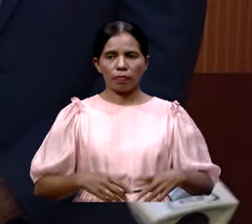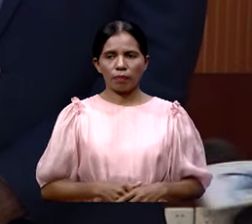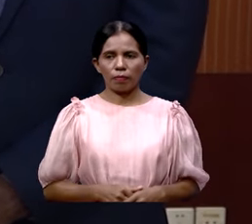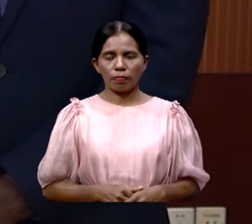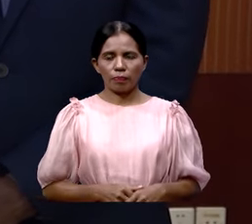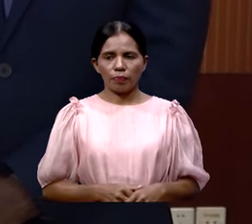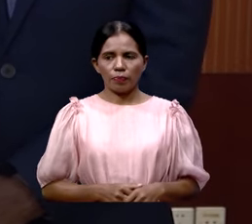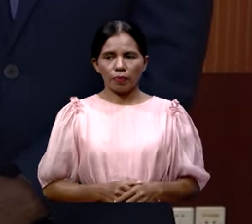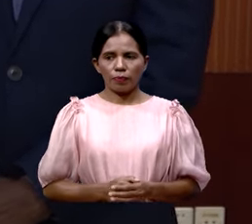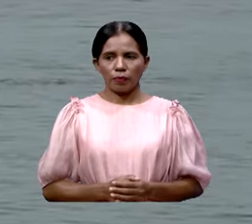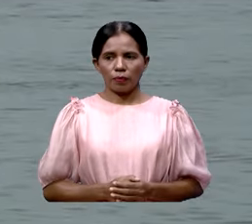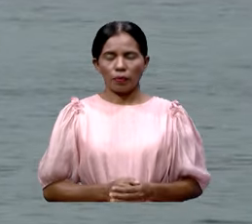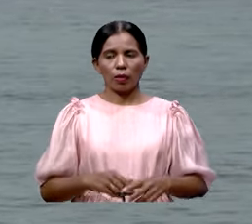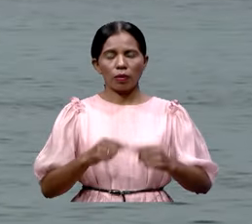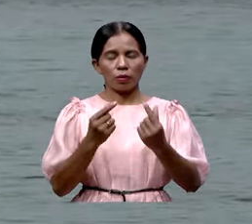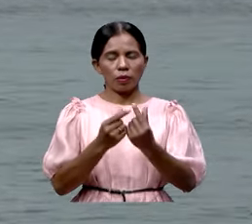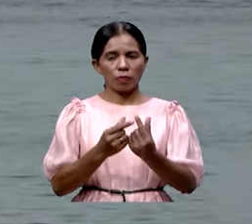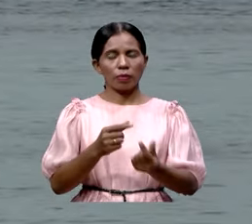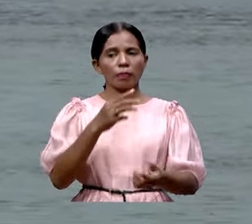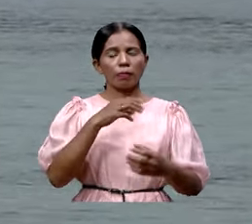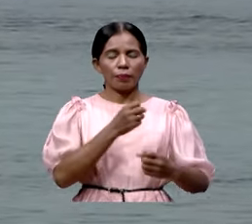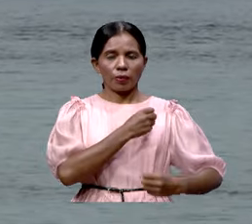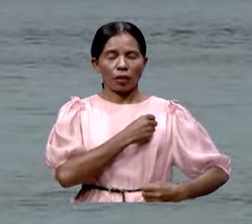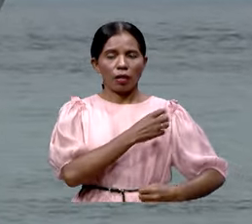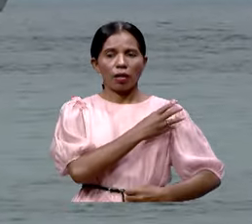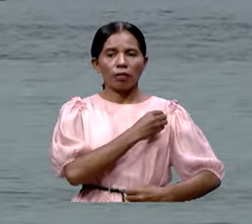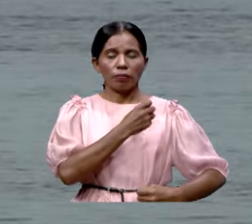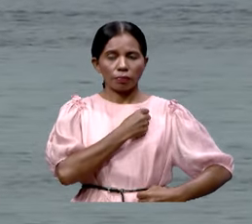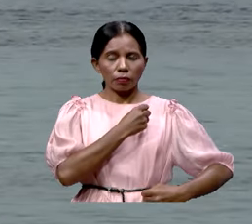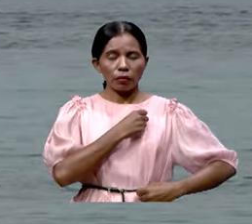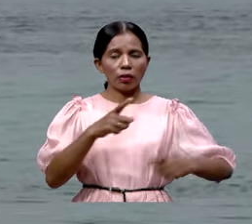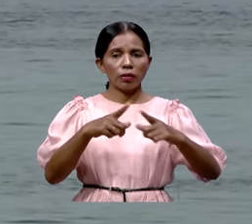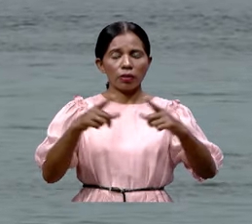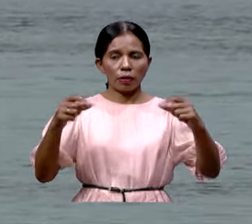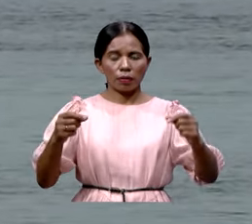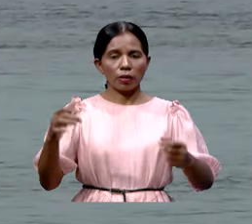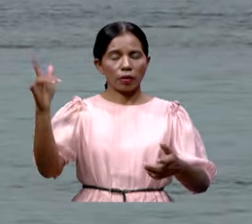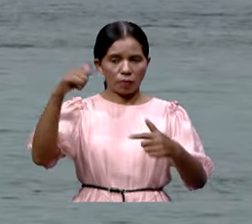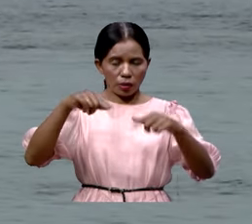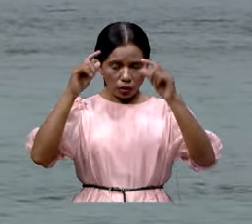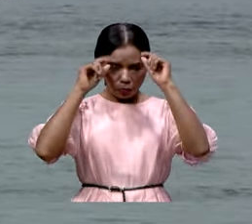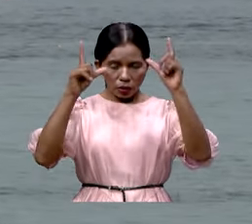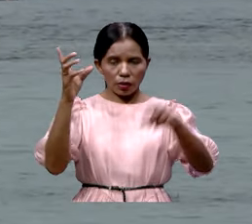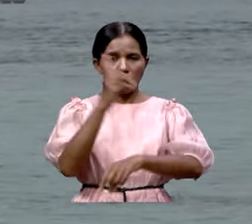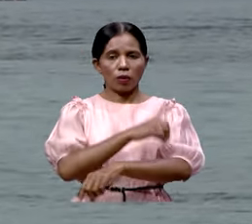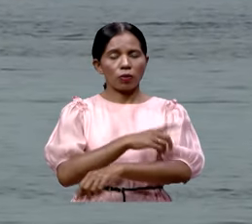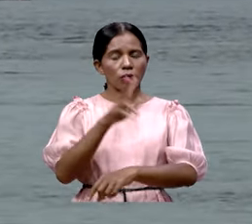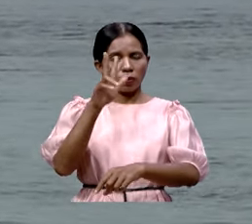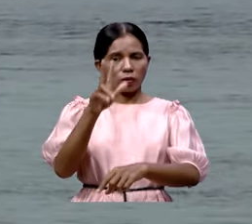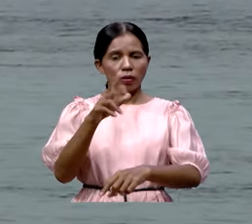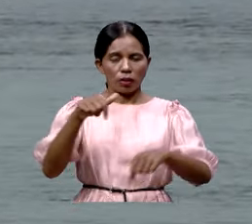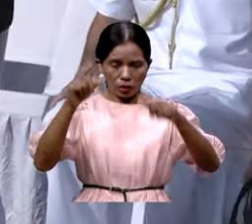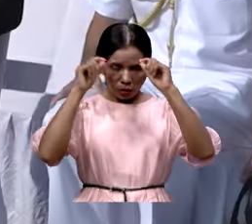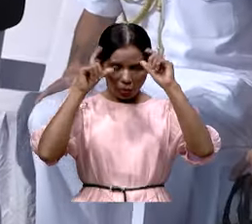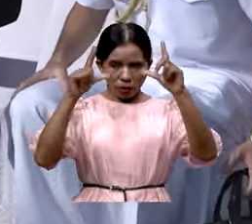FTTF. Equipa militar japonesa se rofunu Zes Murasame se atraca em Timor-Leste durante Lorontolo, no durante